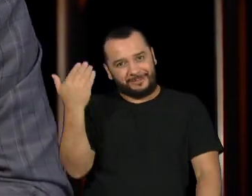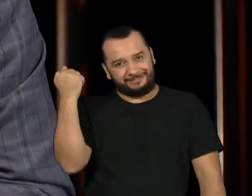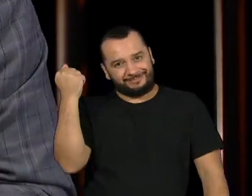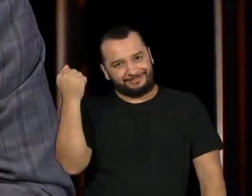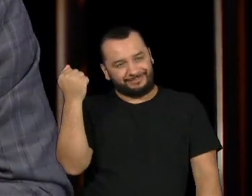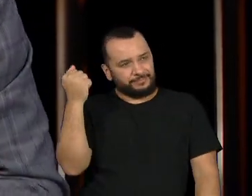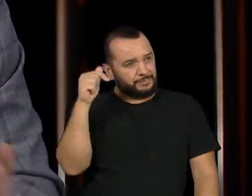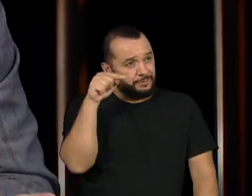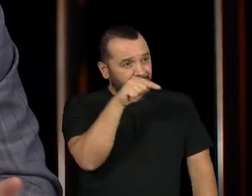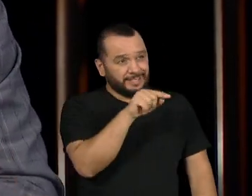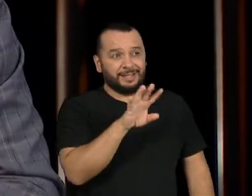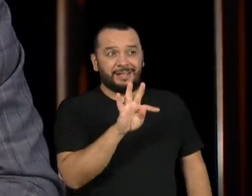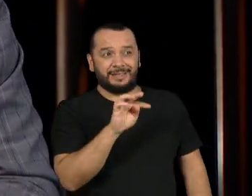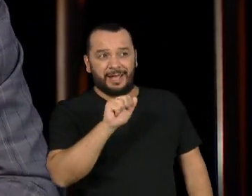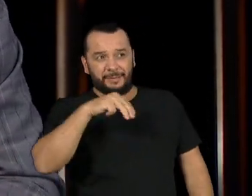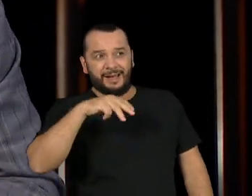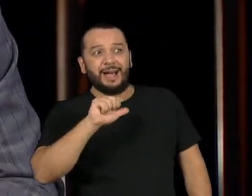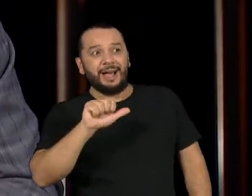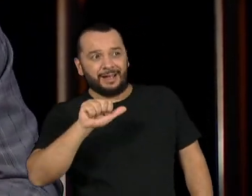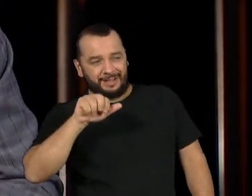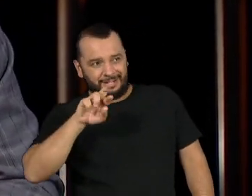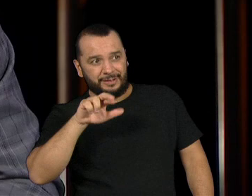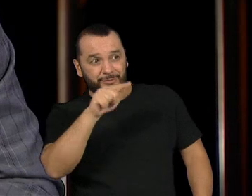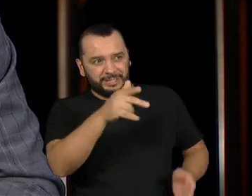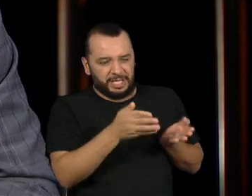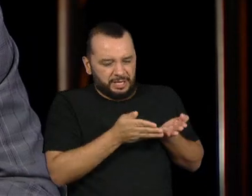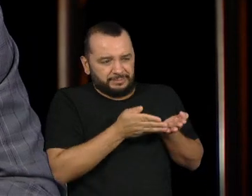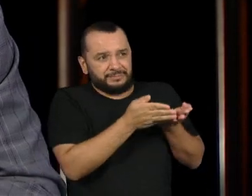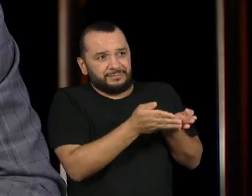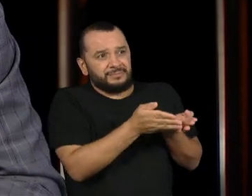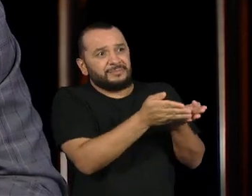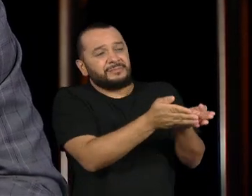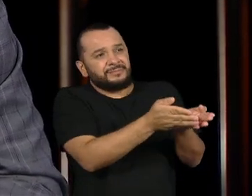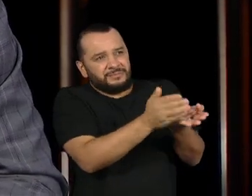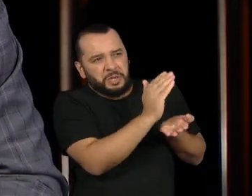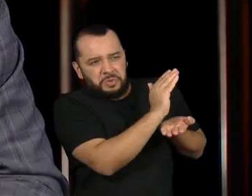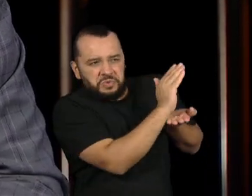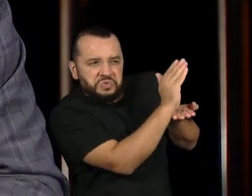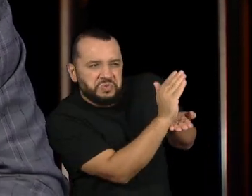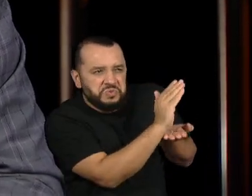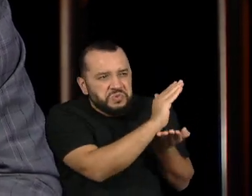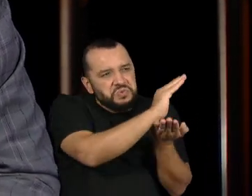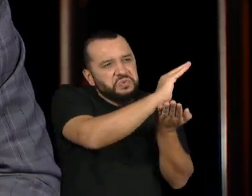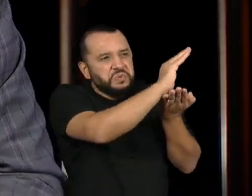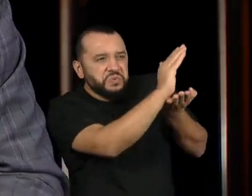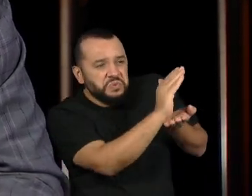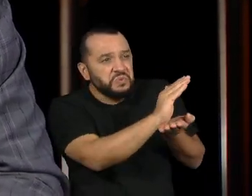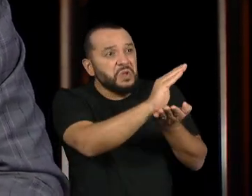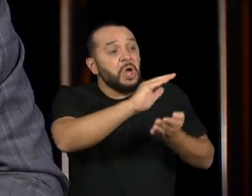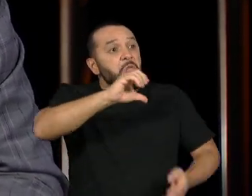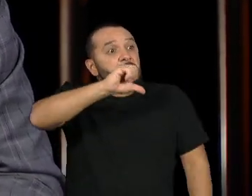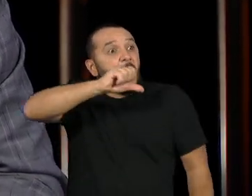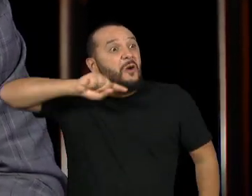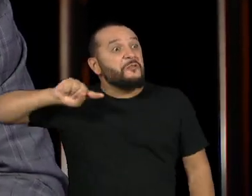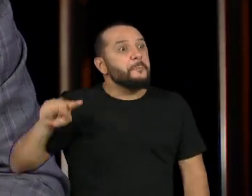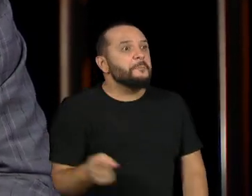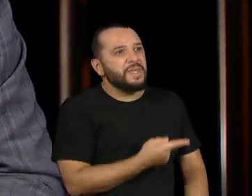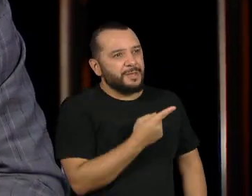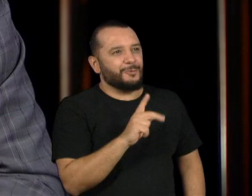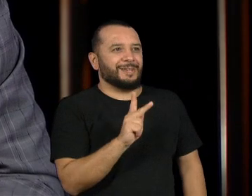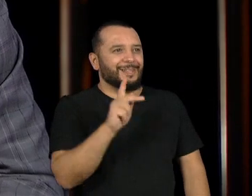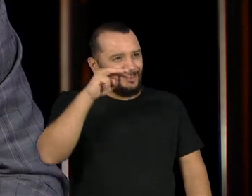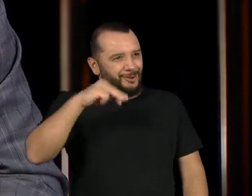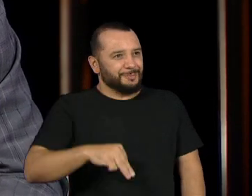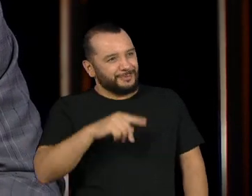você percorreu com a Sardinha 9.000 quilômetros no meio do mar, sozinha, né?